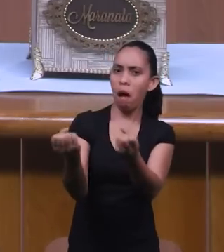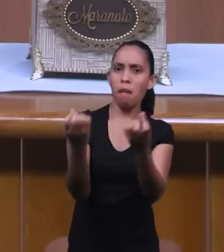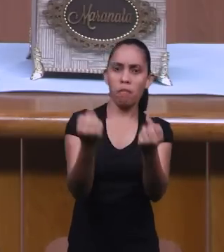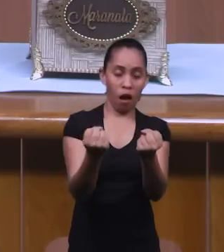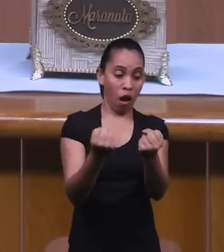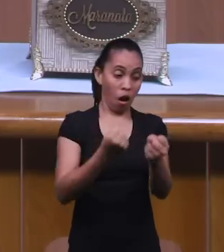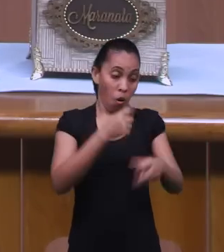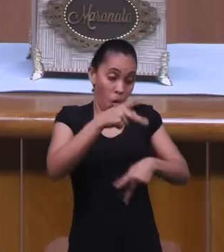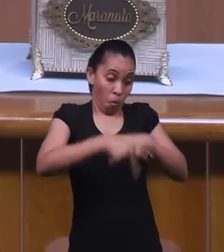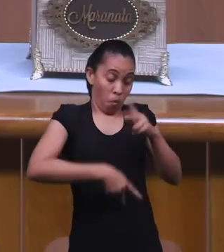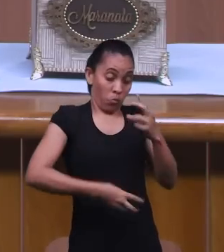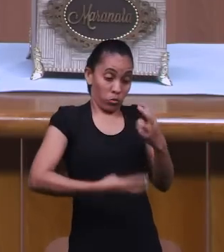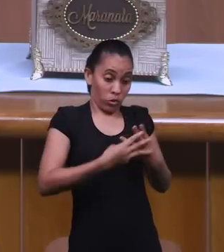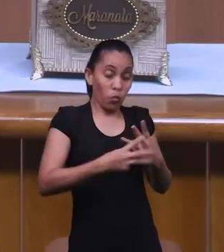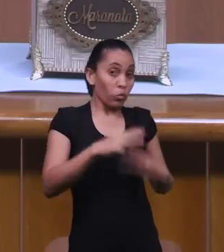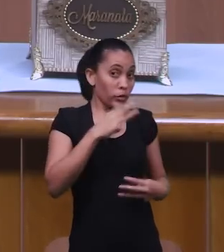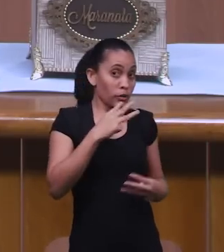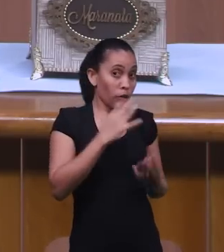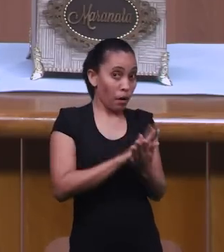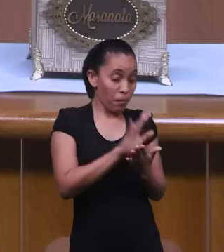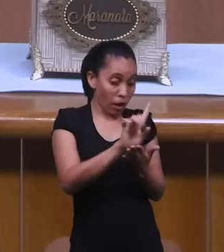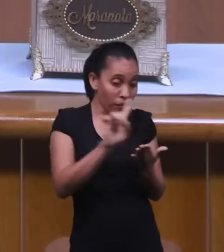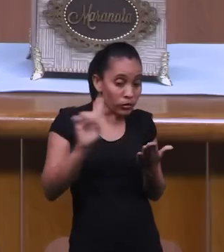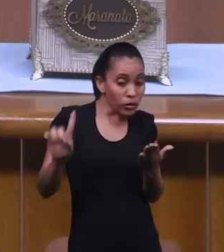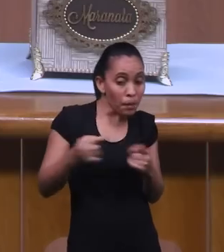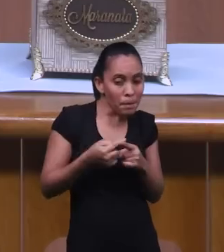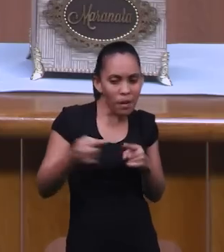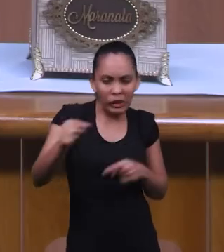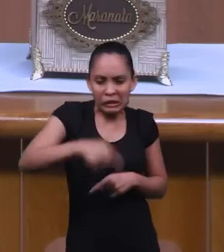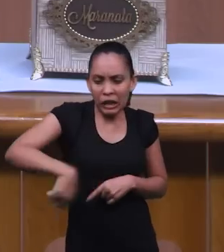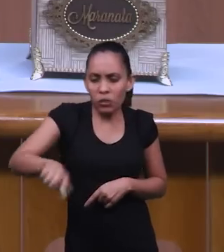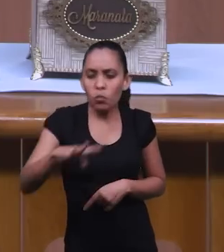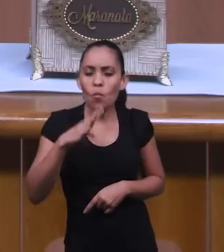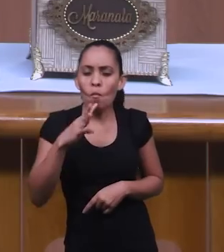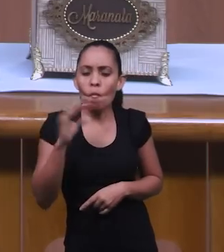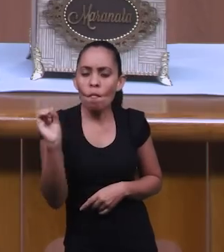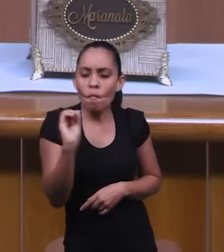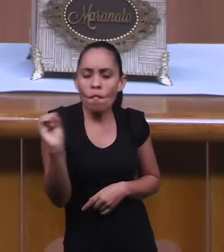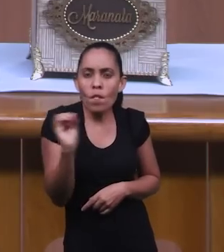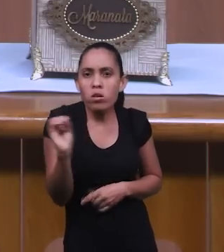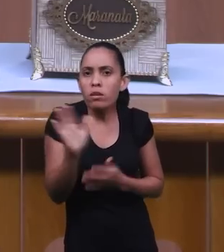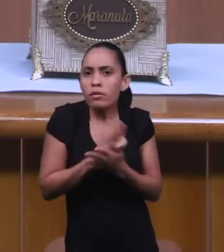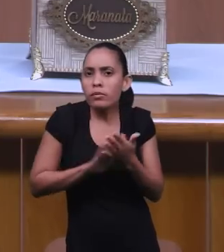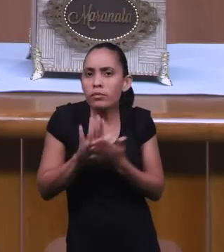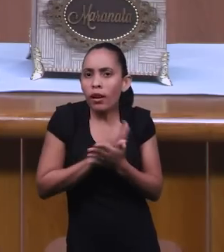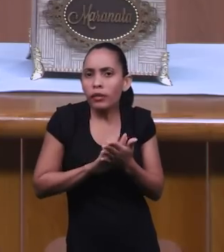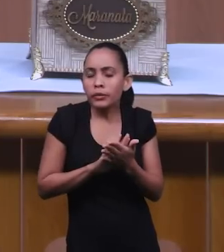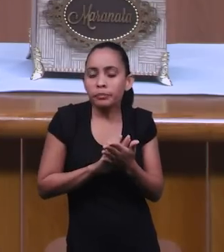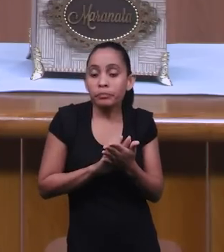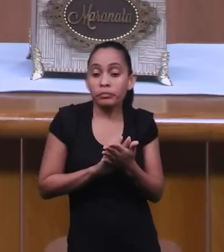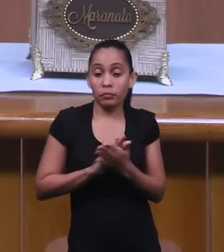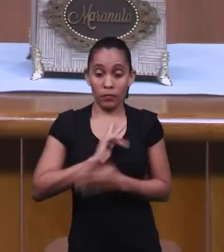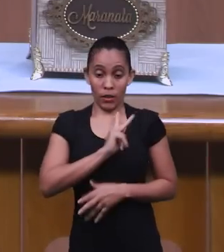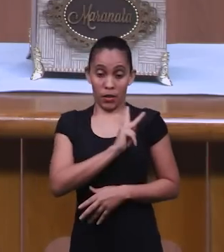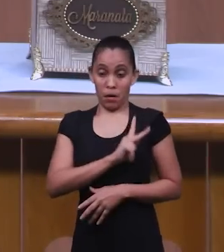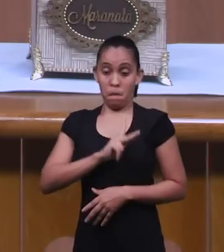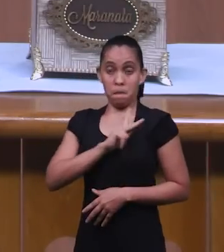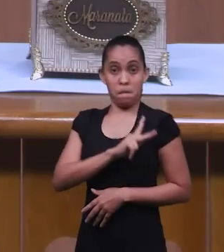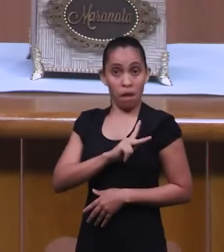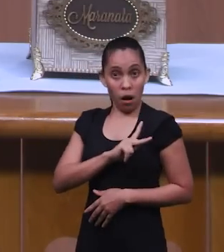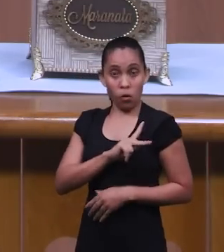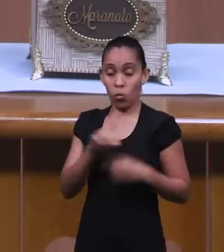conheciam muito bem a palavra, mas os gentios conheciam pouco ou nada. Então mereceu Paulo